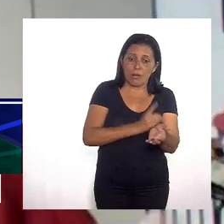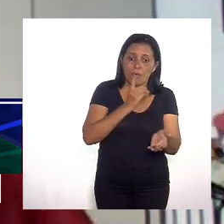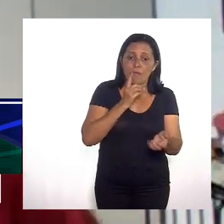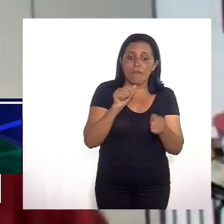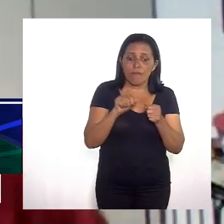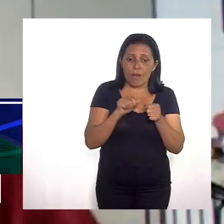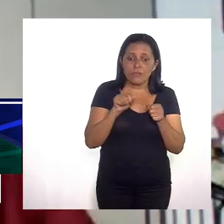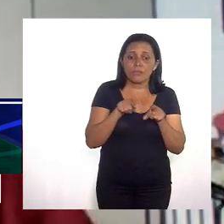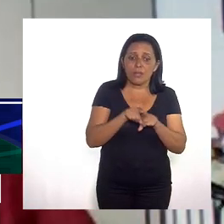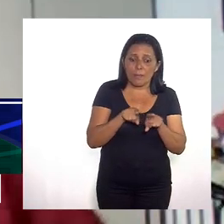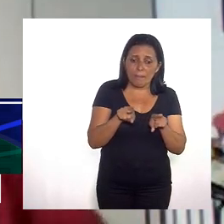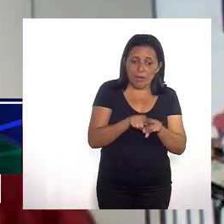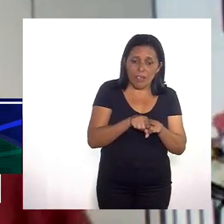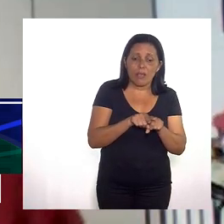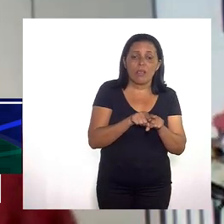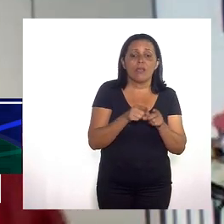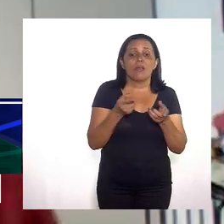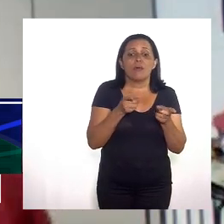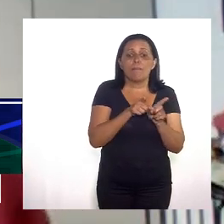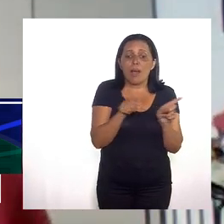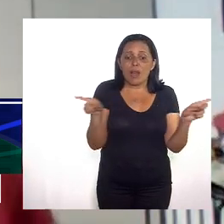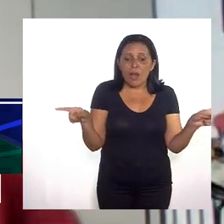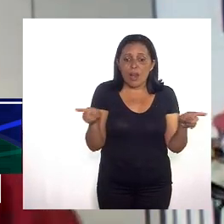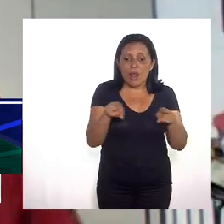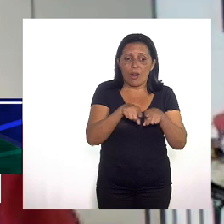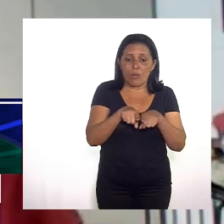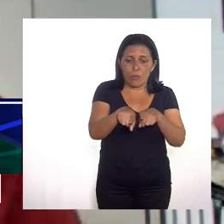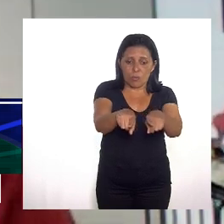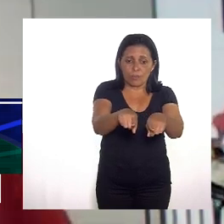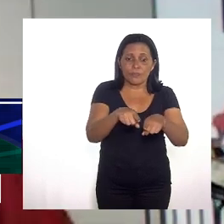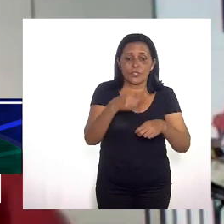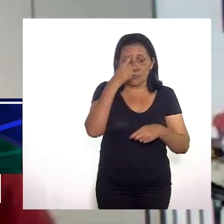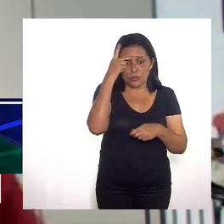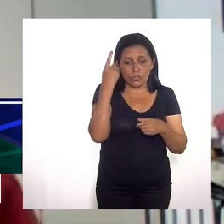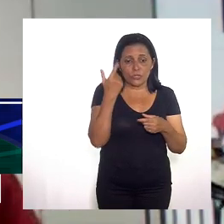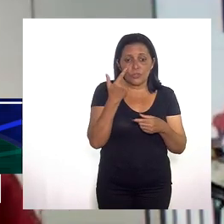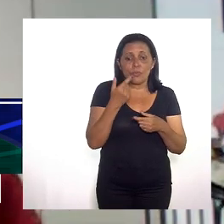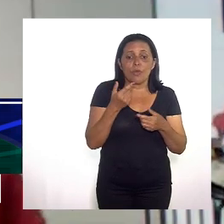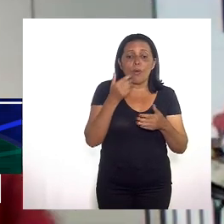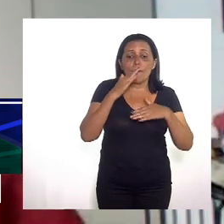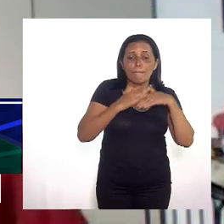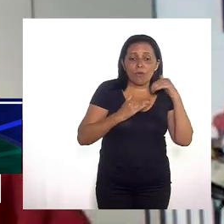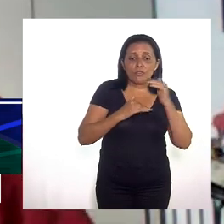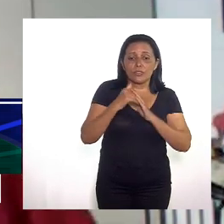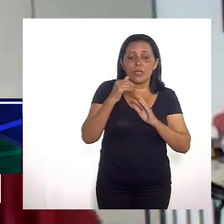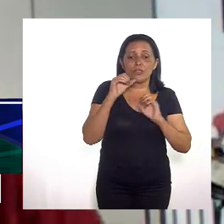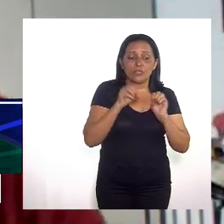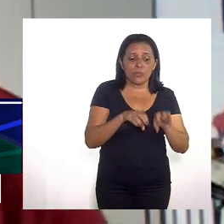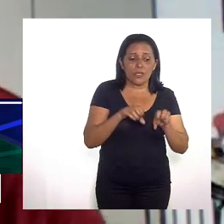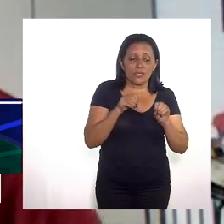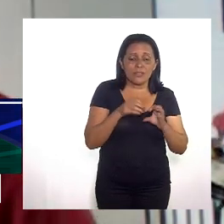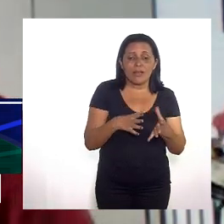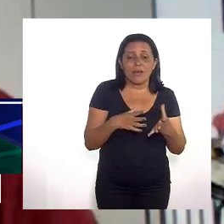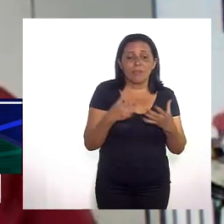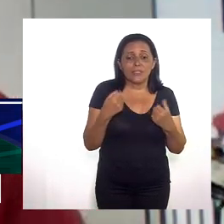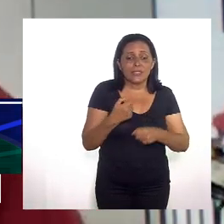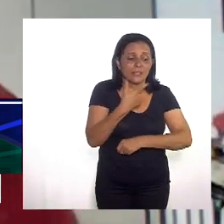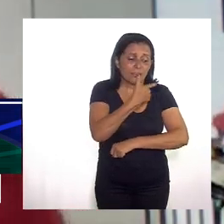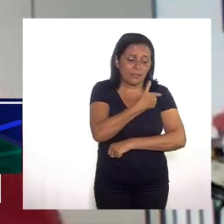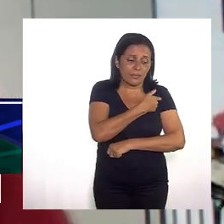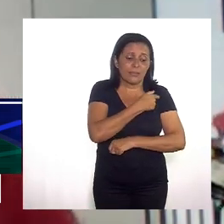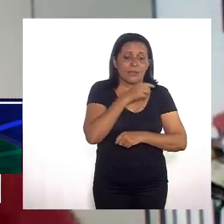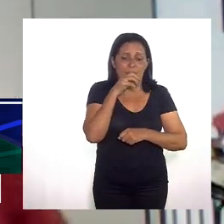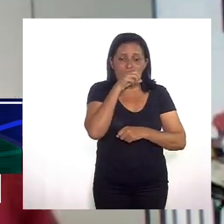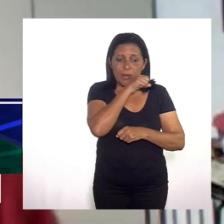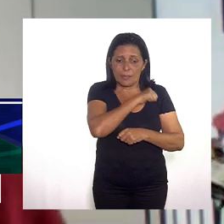das pessoas com comorbidade, que tem que ter prioridade, com os profissionais de educação, para que esses profissionais estejam imunizados e possam